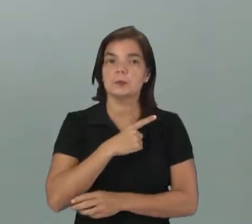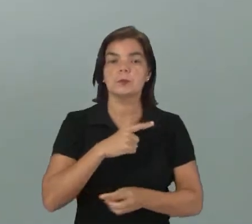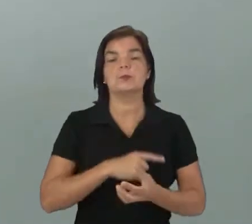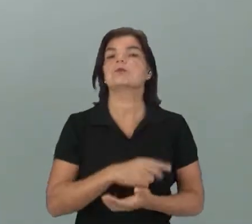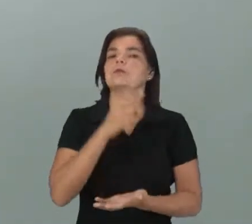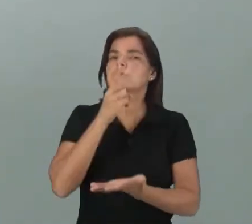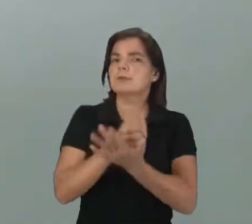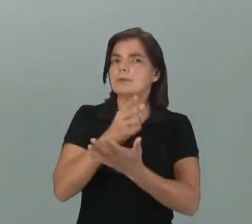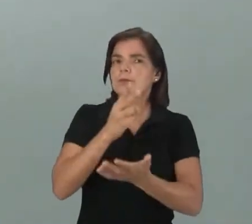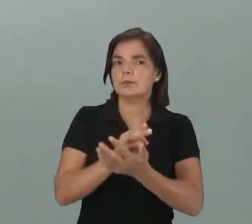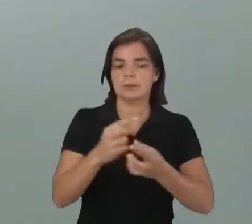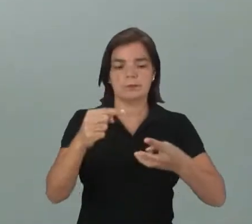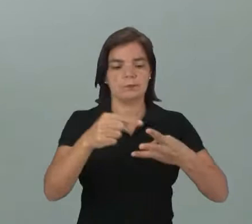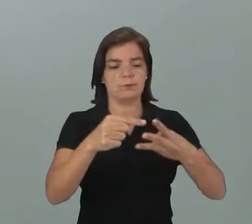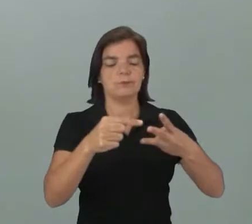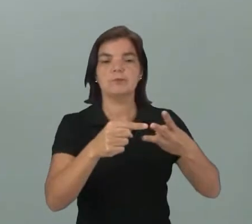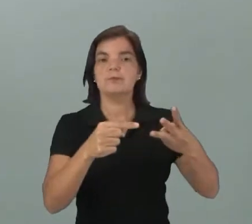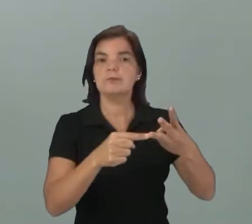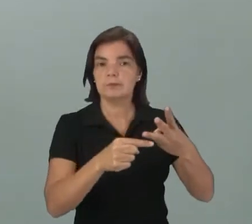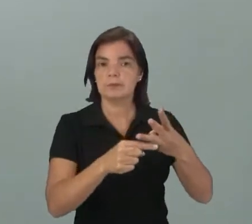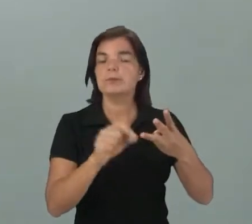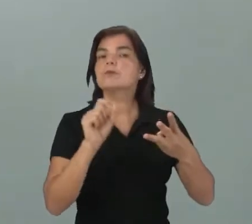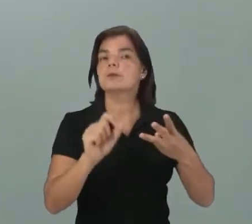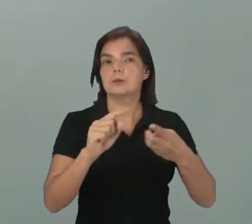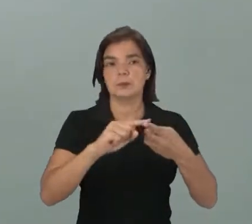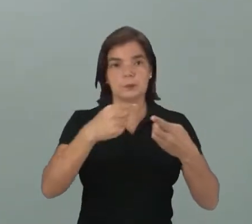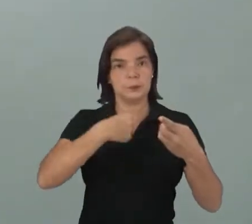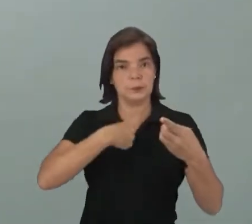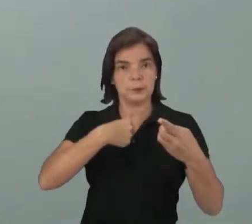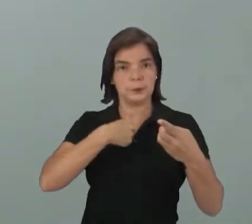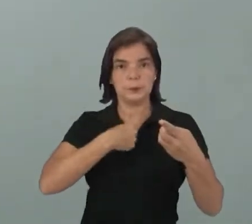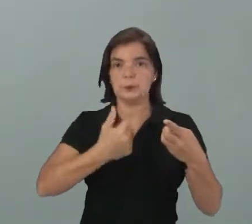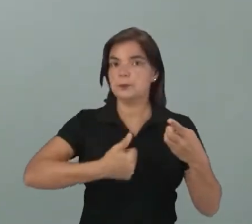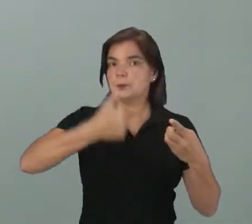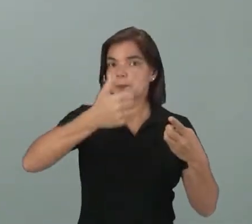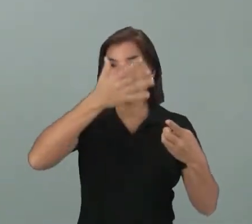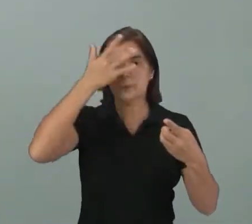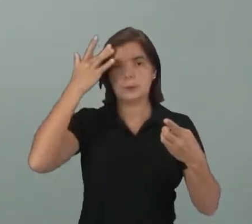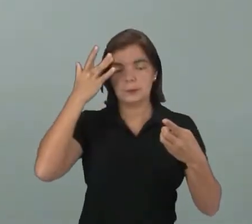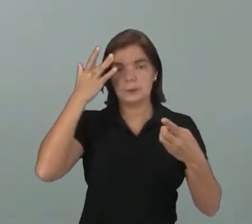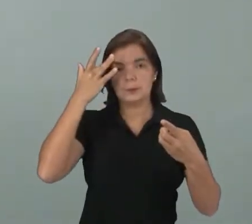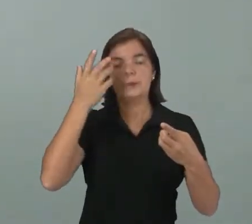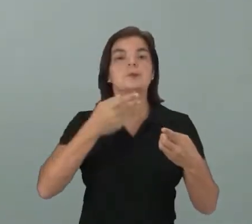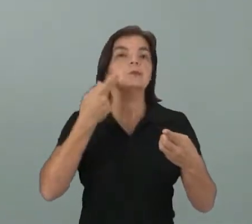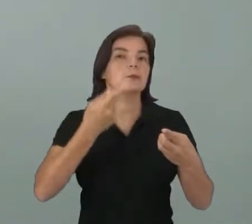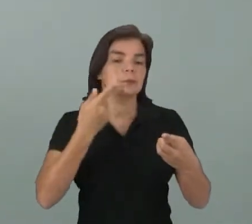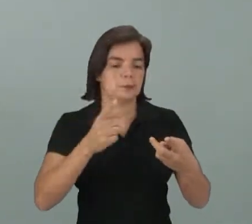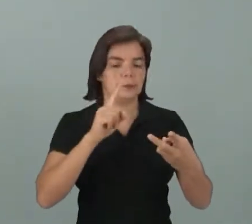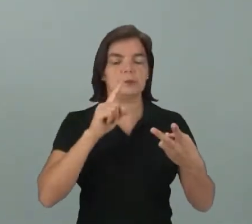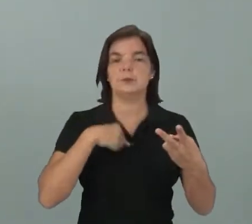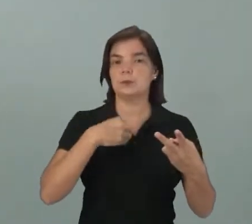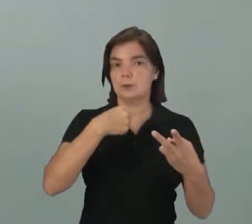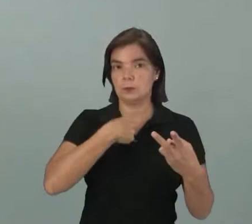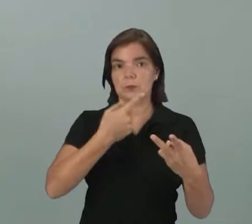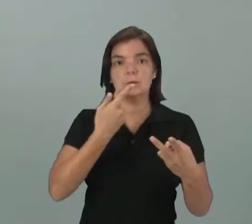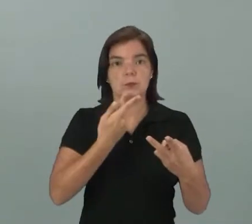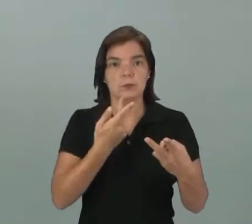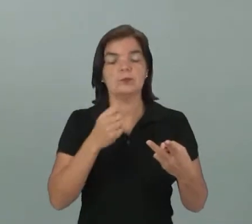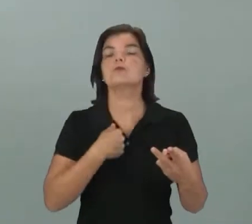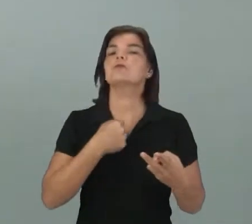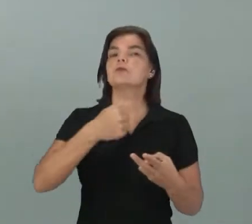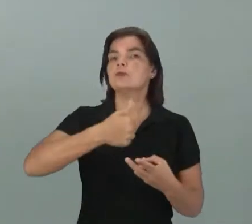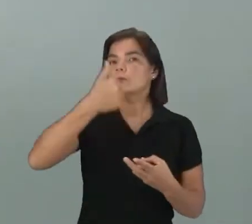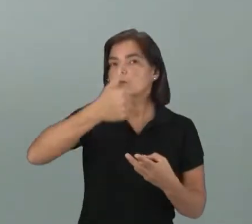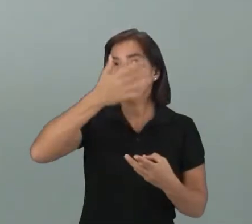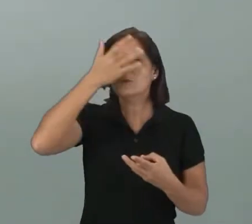trabalhar sempre com três pessoas do discurso. Eu, que é a primeira pessoa, aquela que fala. Caso eu falo, então eu